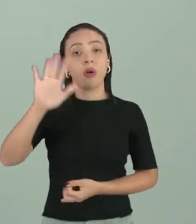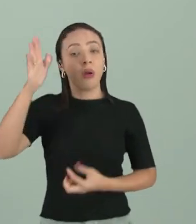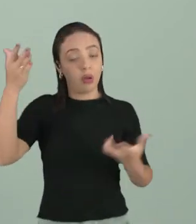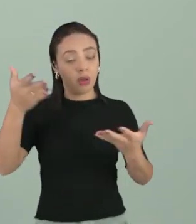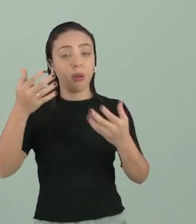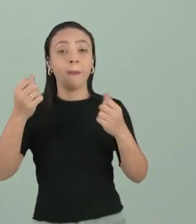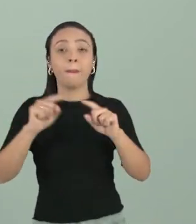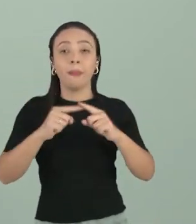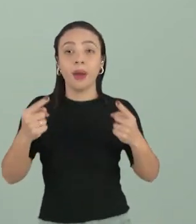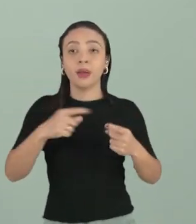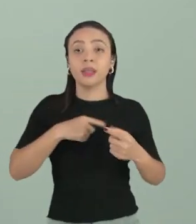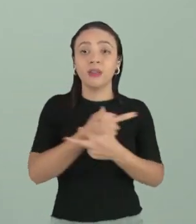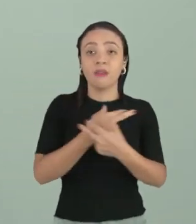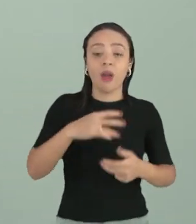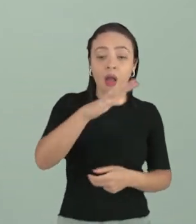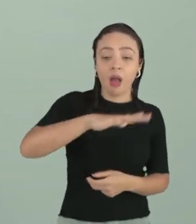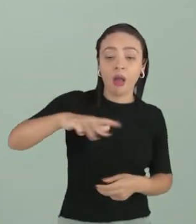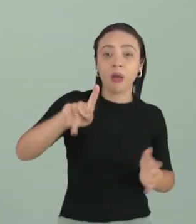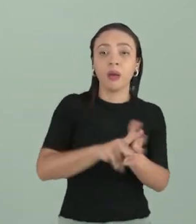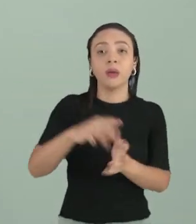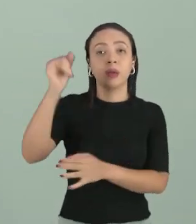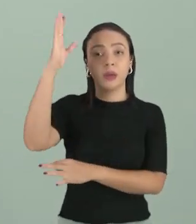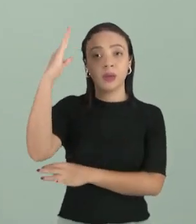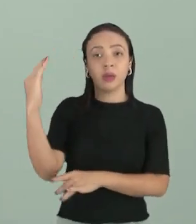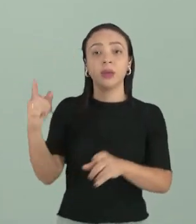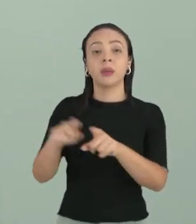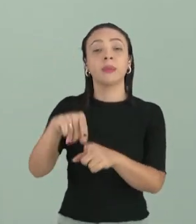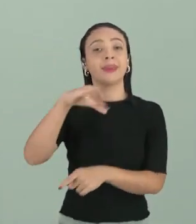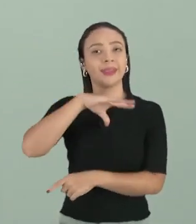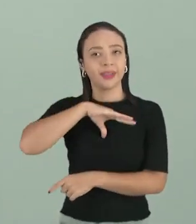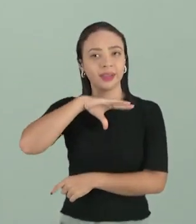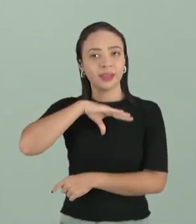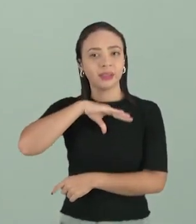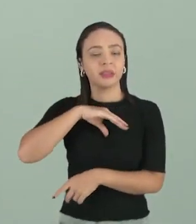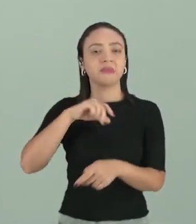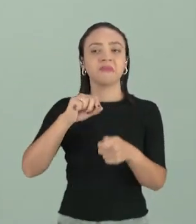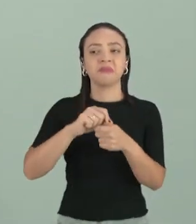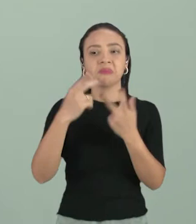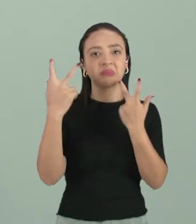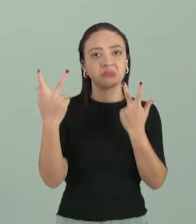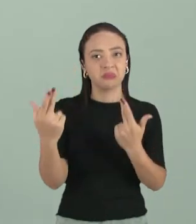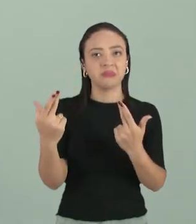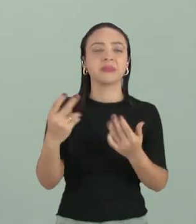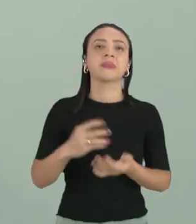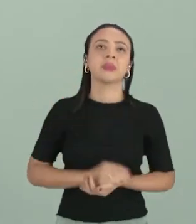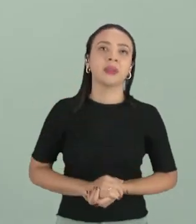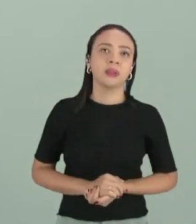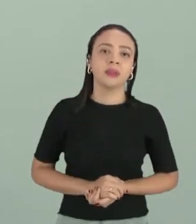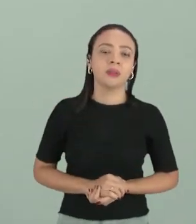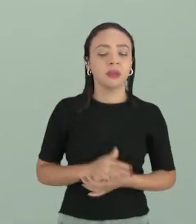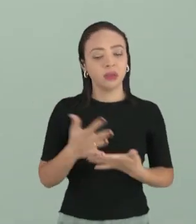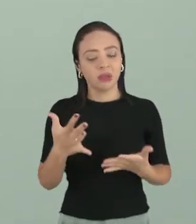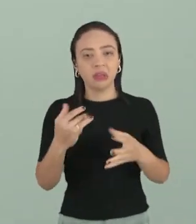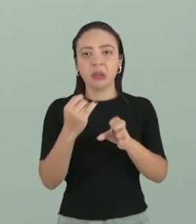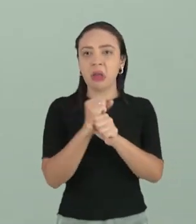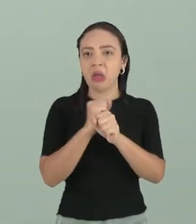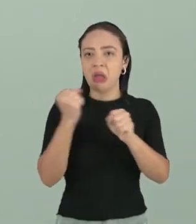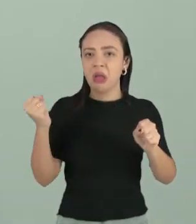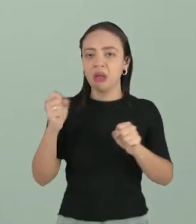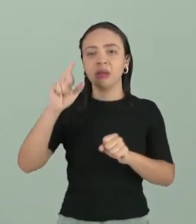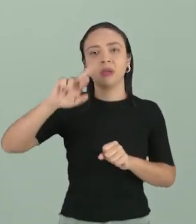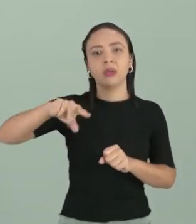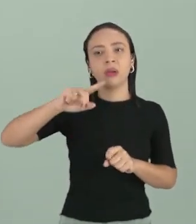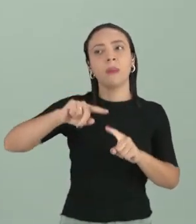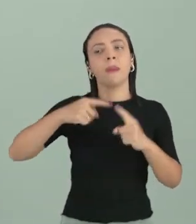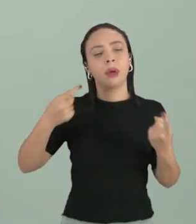em muitos lugares do Brasil existem cidades que têm feito isso também. Eu não estou falando de grandes propriedades, mas